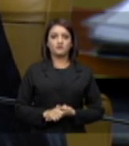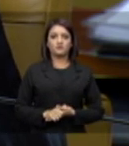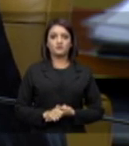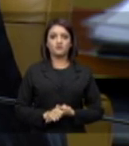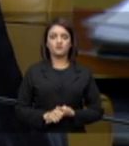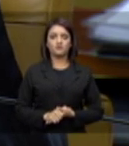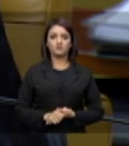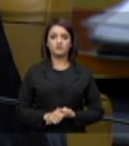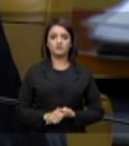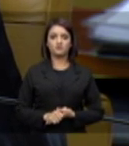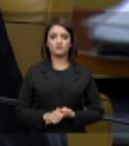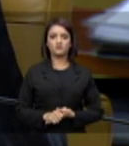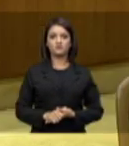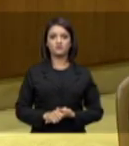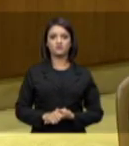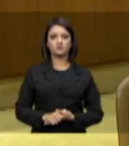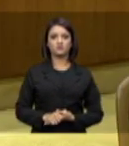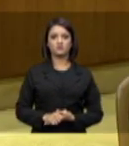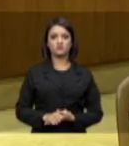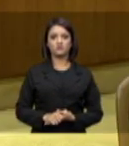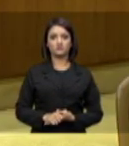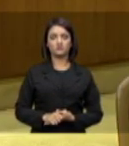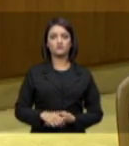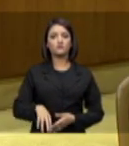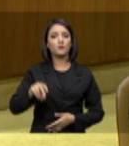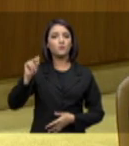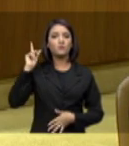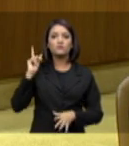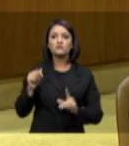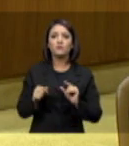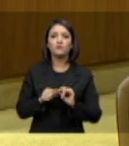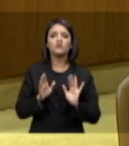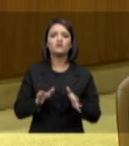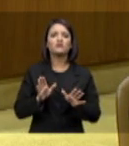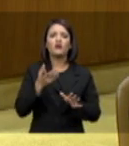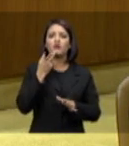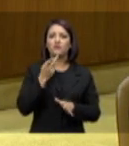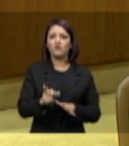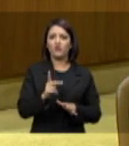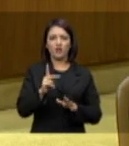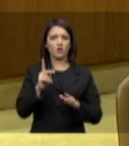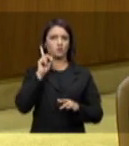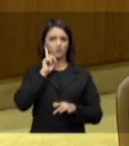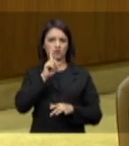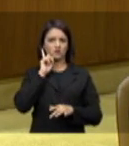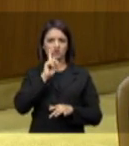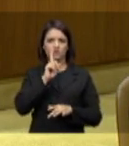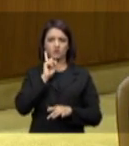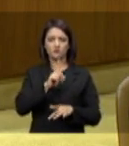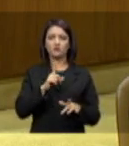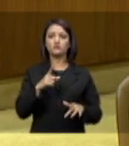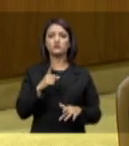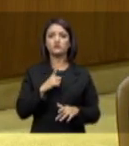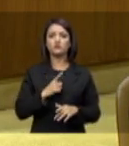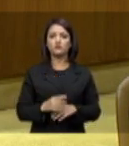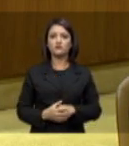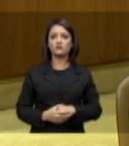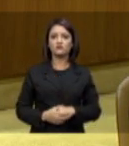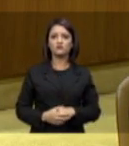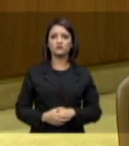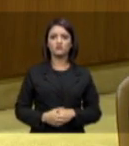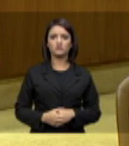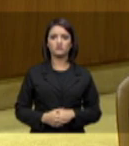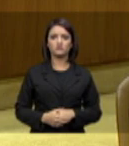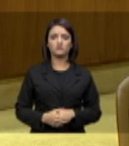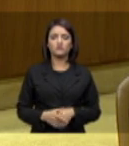um processo de seleção objetiva até que se fala abertamente nos estados unidos na existência e